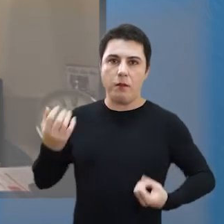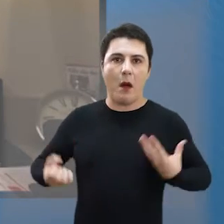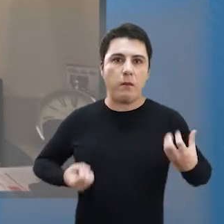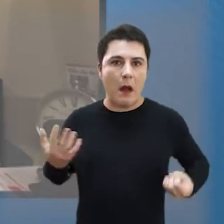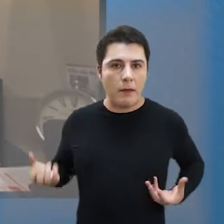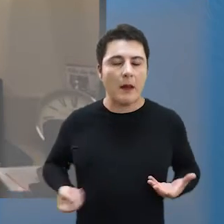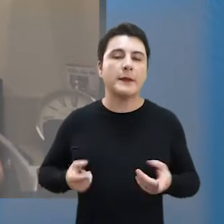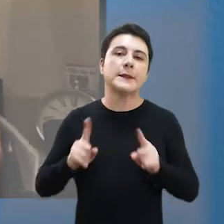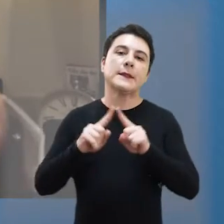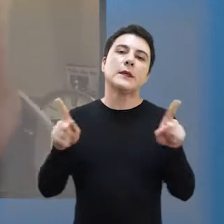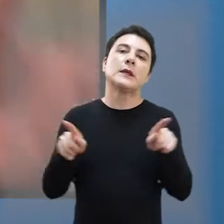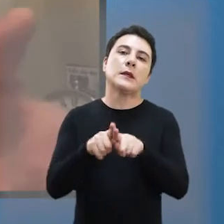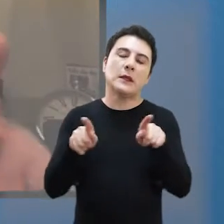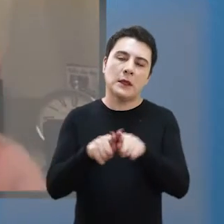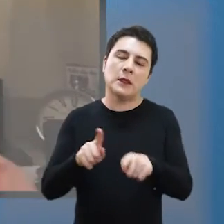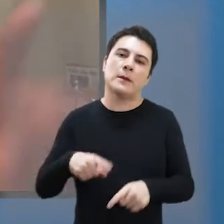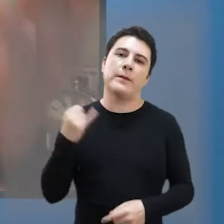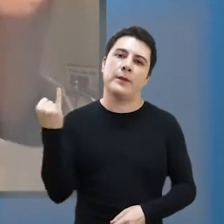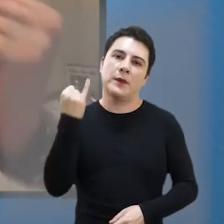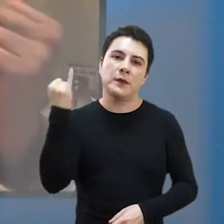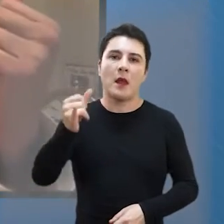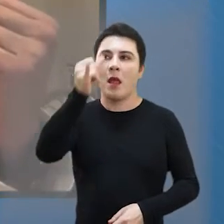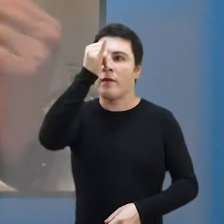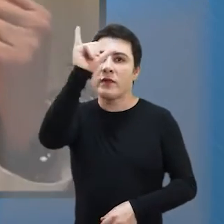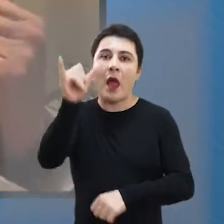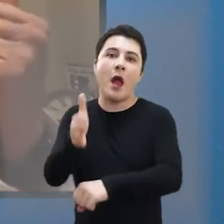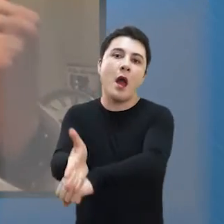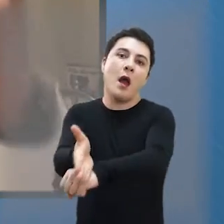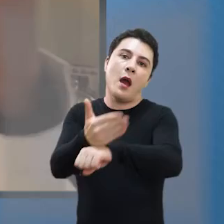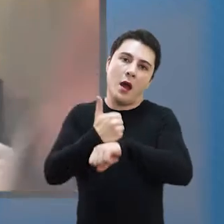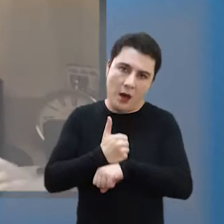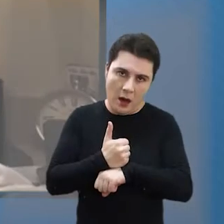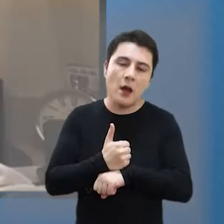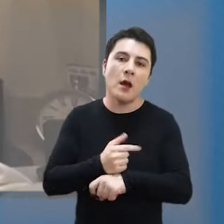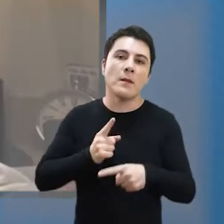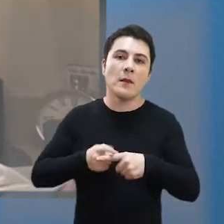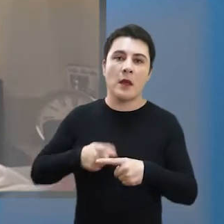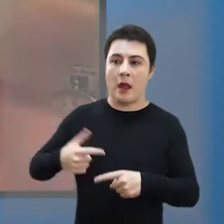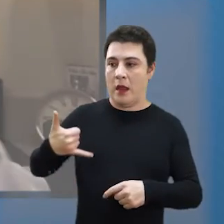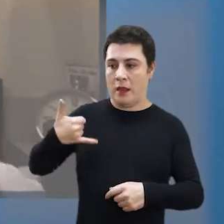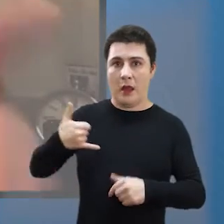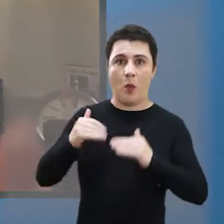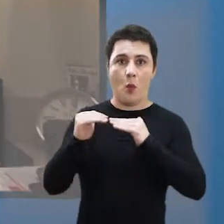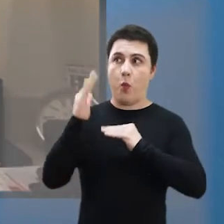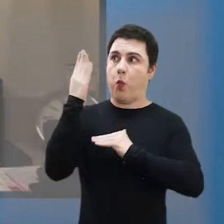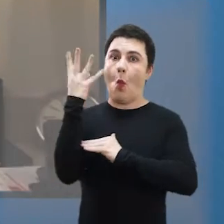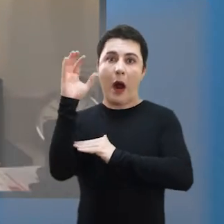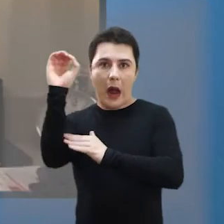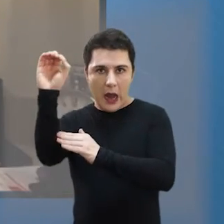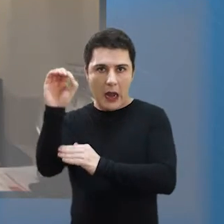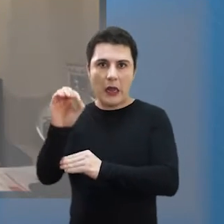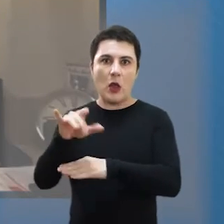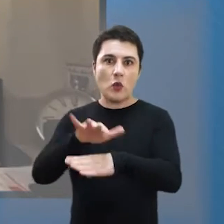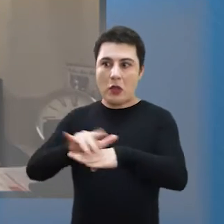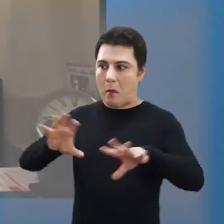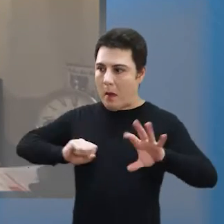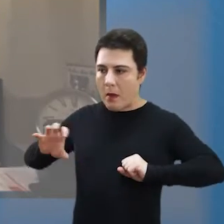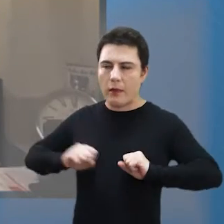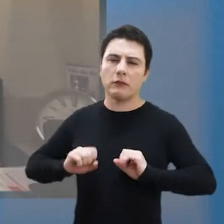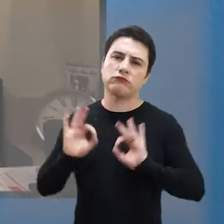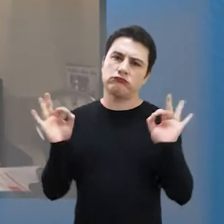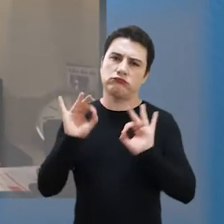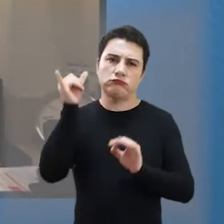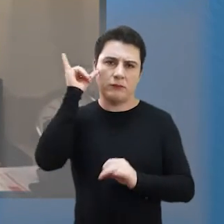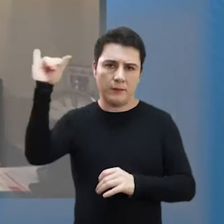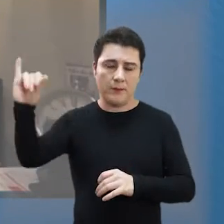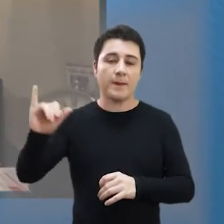assim, tá? Então, também isso é importante, a prevenção precoce, para não deixar depois dos 40 essas doenças